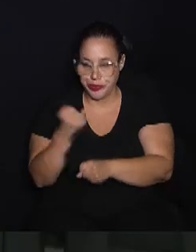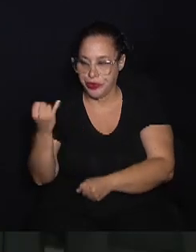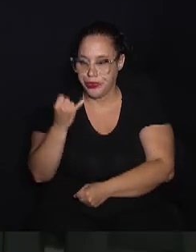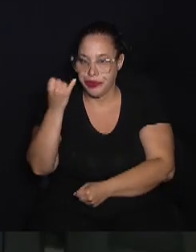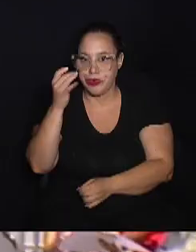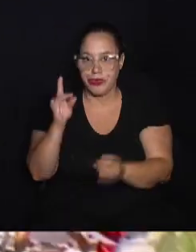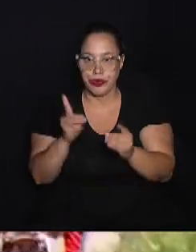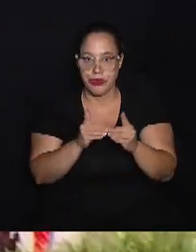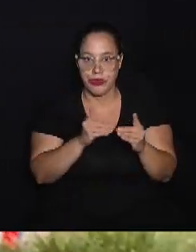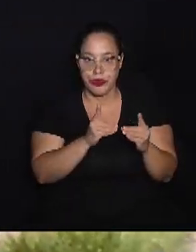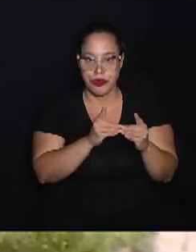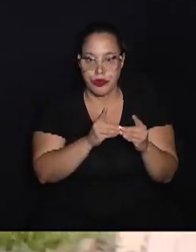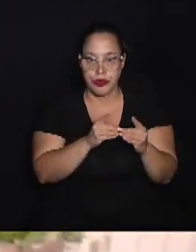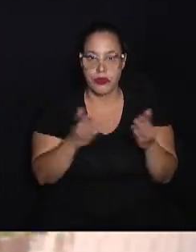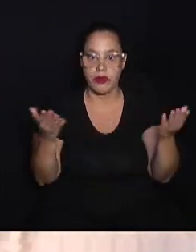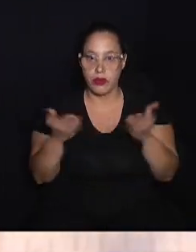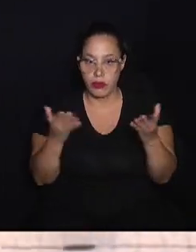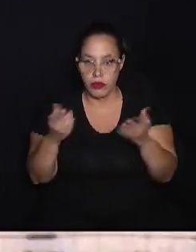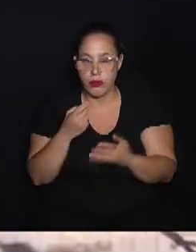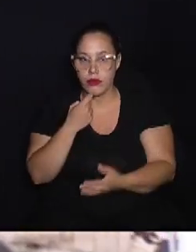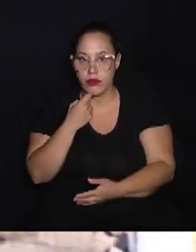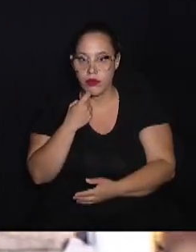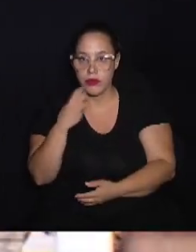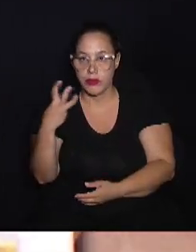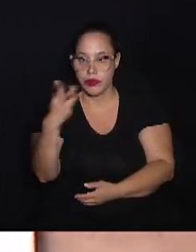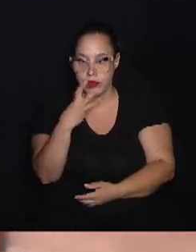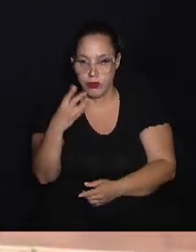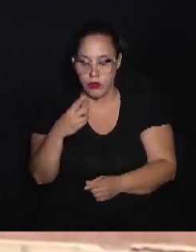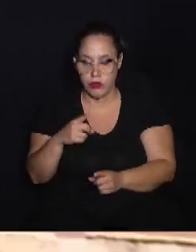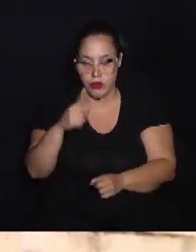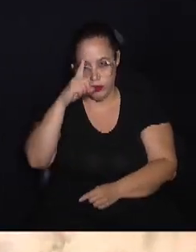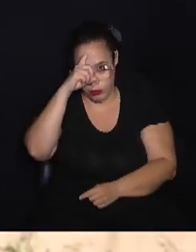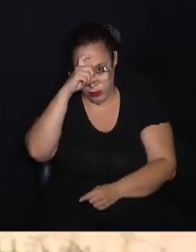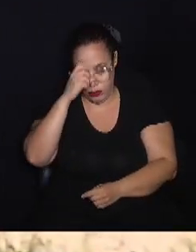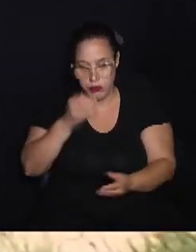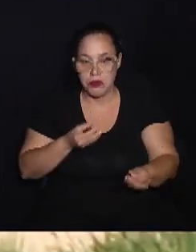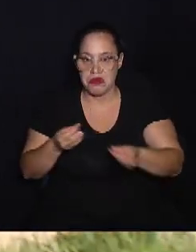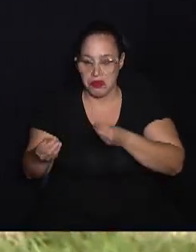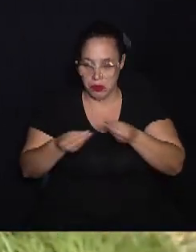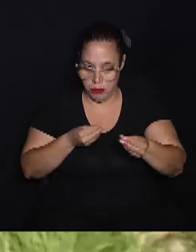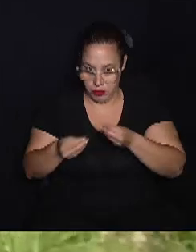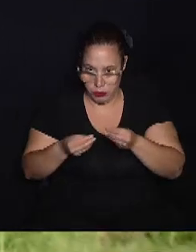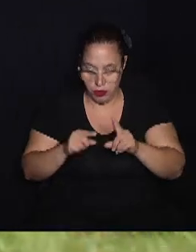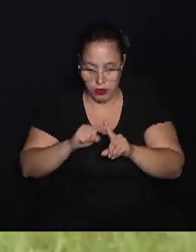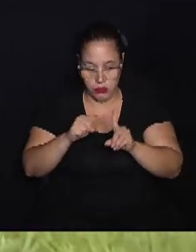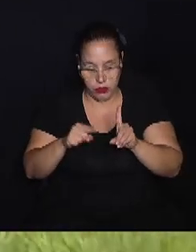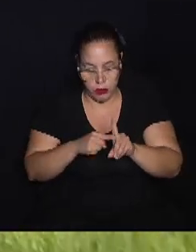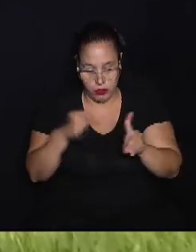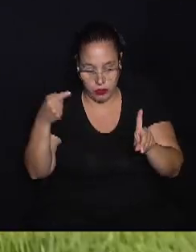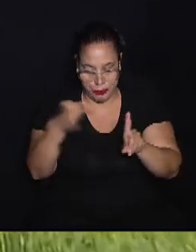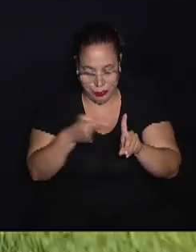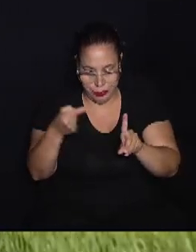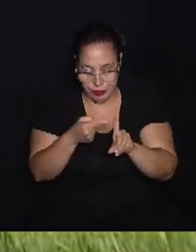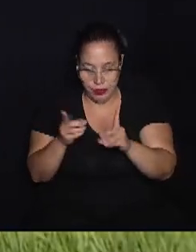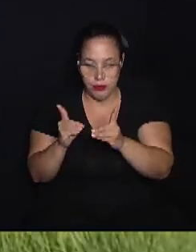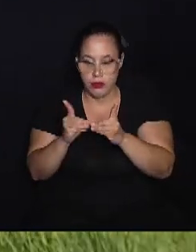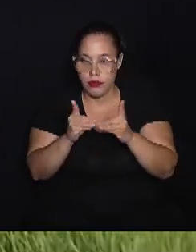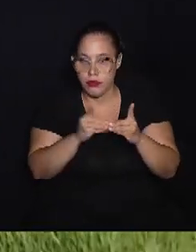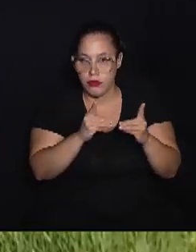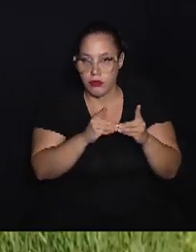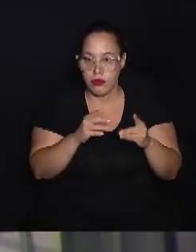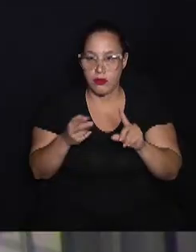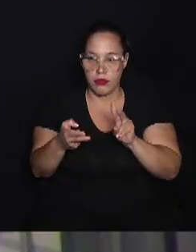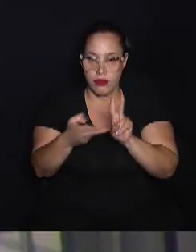Atendimento à população hoje Campinas conta com três hospitais preparados para atender as gestantes e que atendem pelo